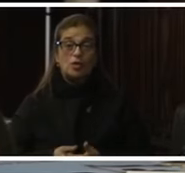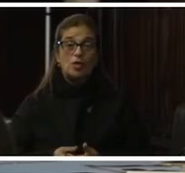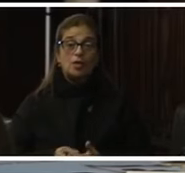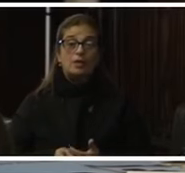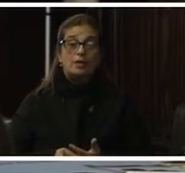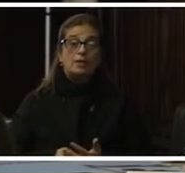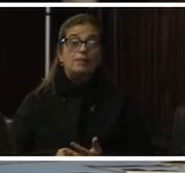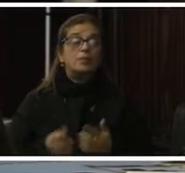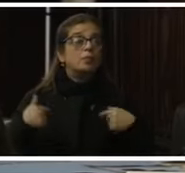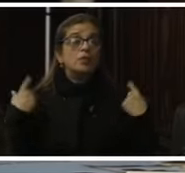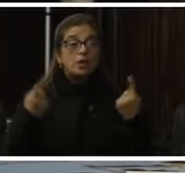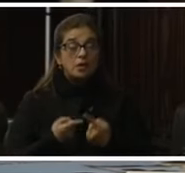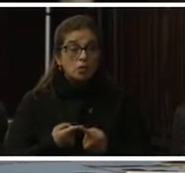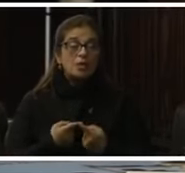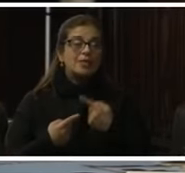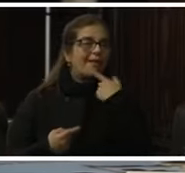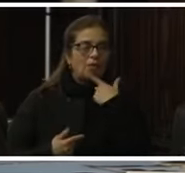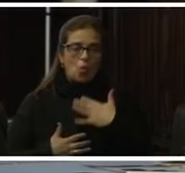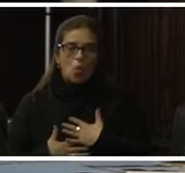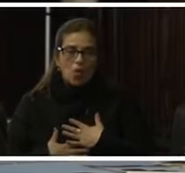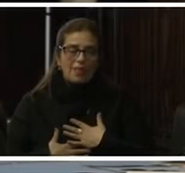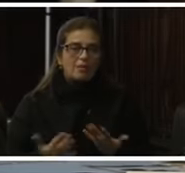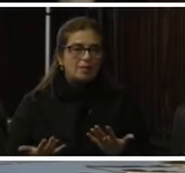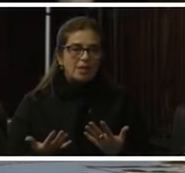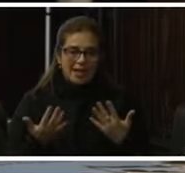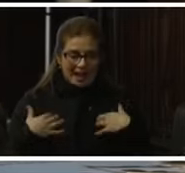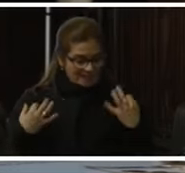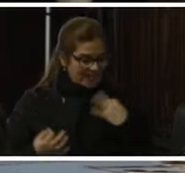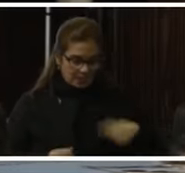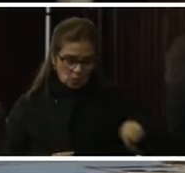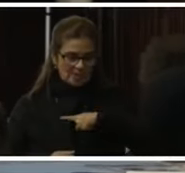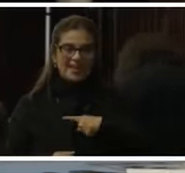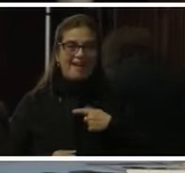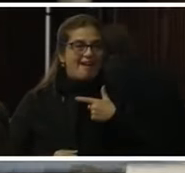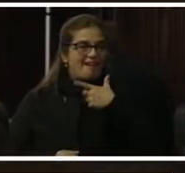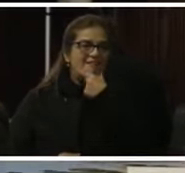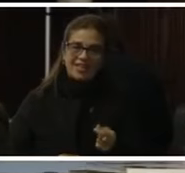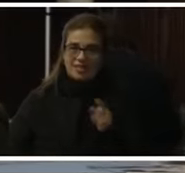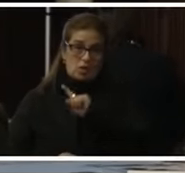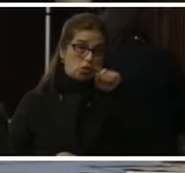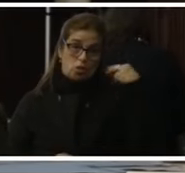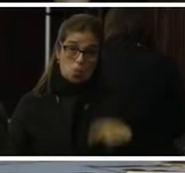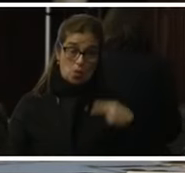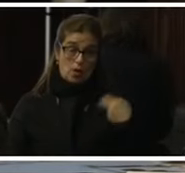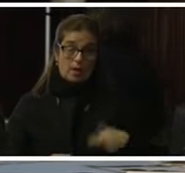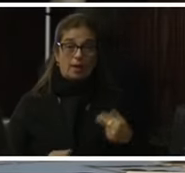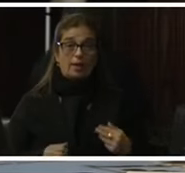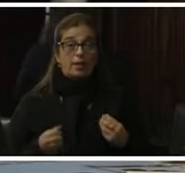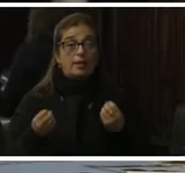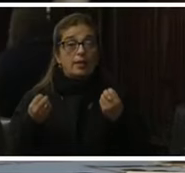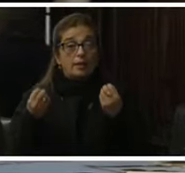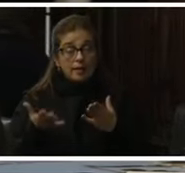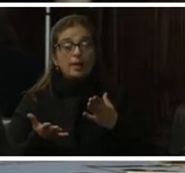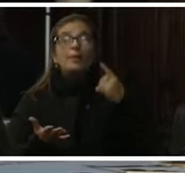a nossa luta nunca foi fácil então a polícia que a gente